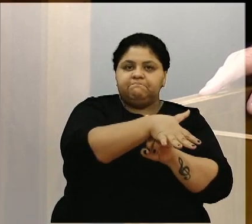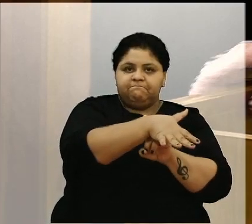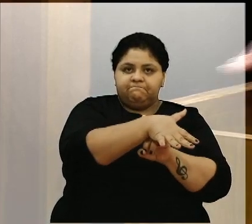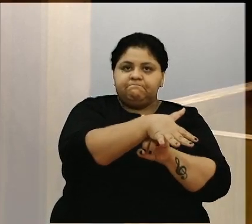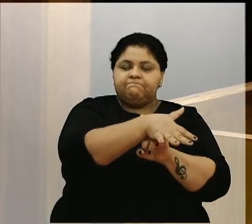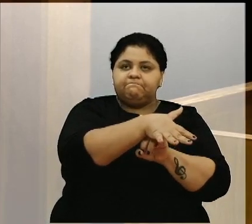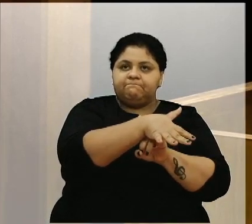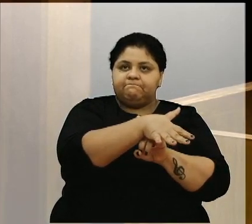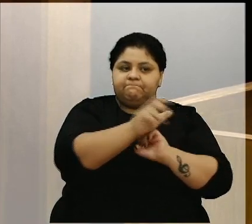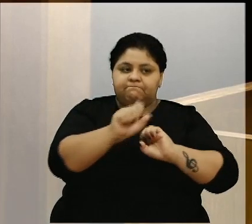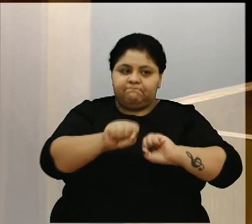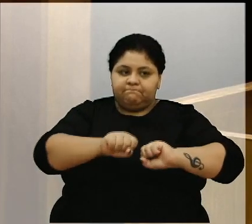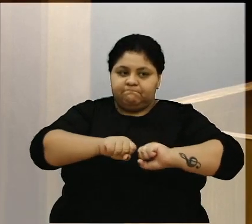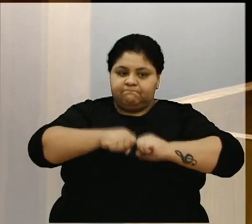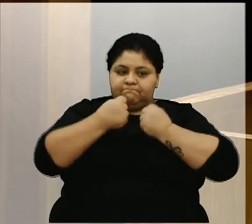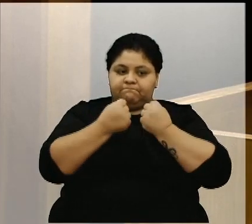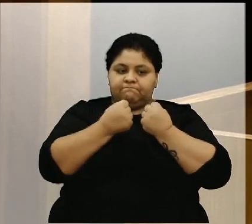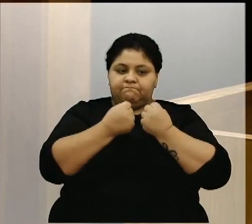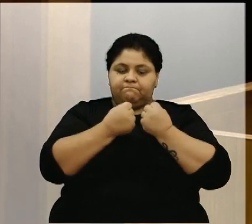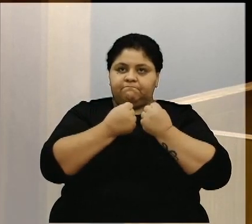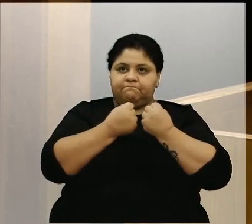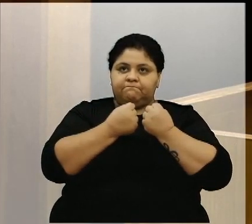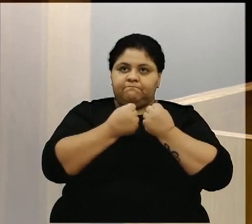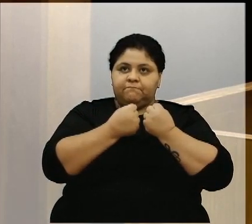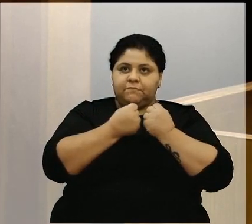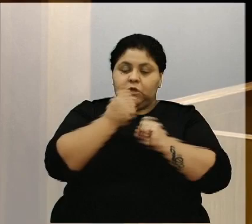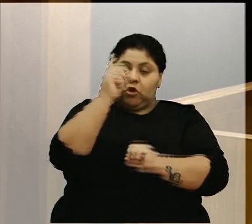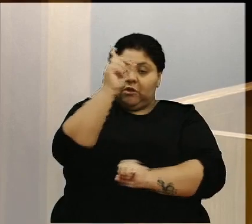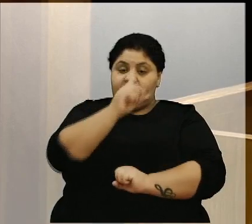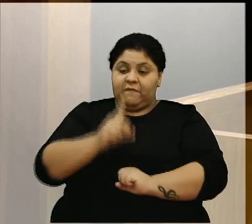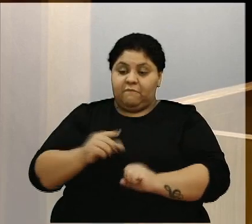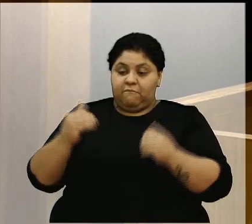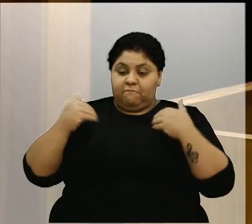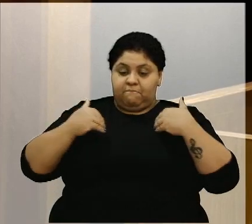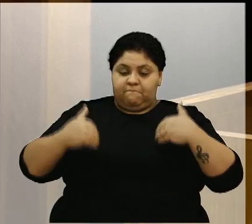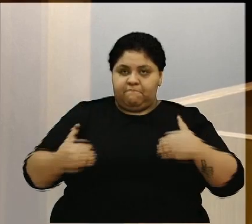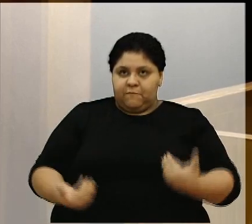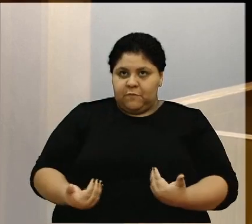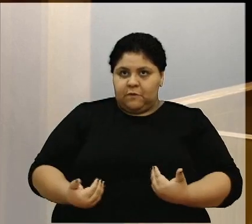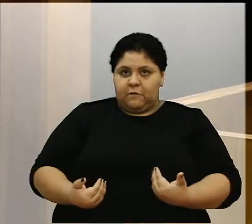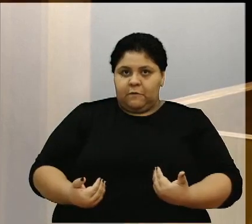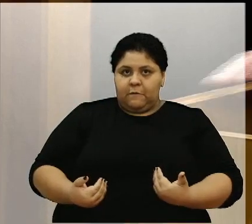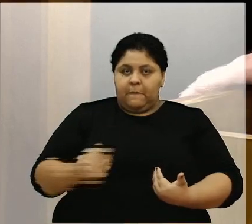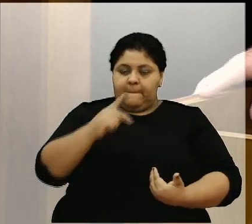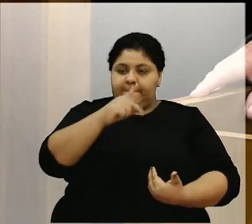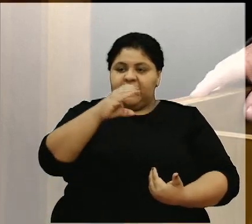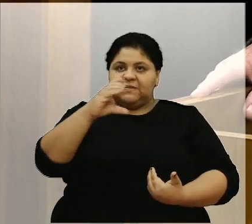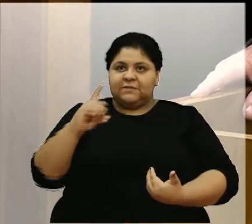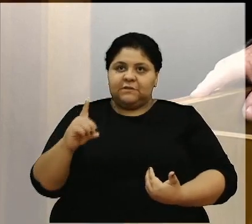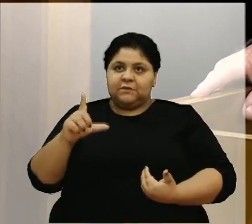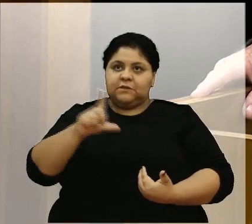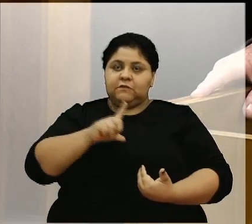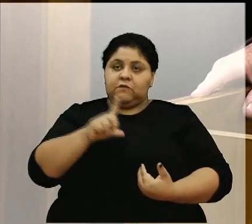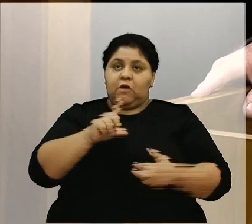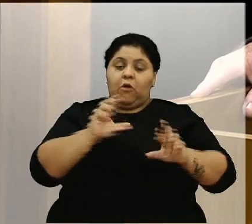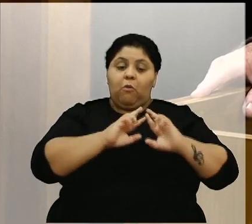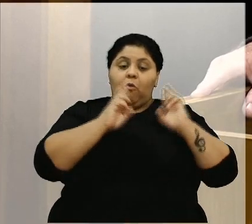e Defesa do Deficiente Físico, pessoa com deficiência, nós tínhamos uma